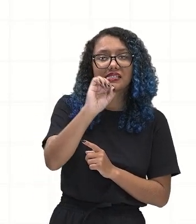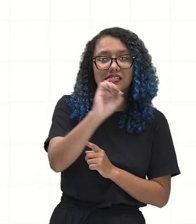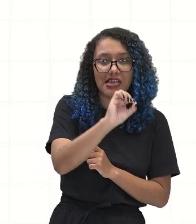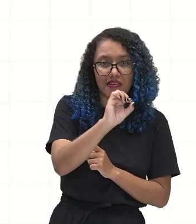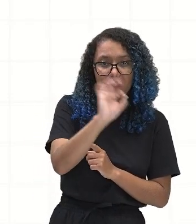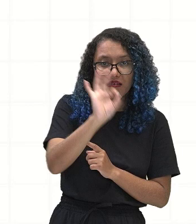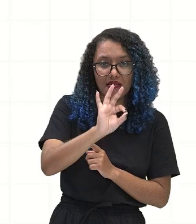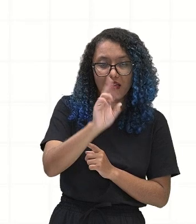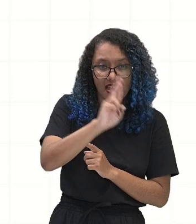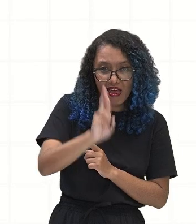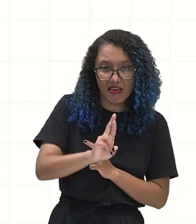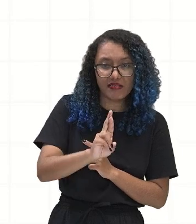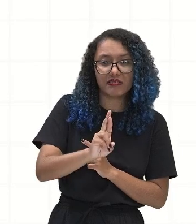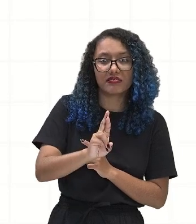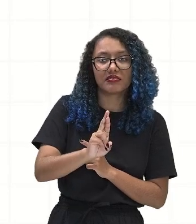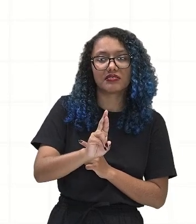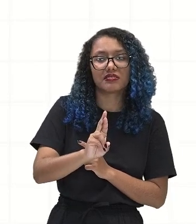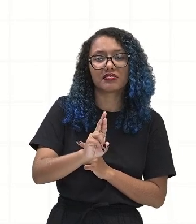R$100, ó,